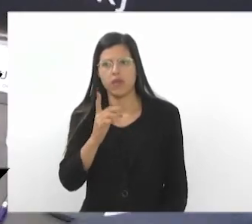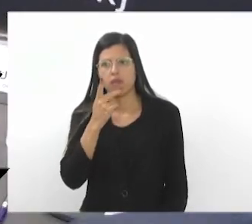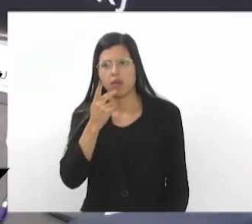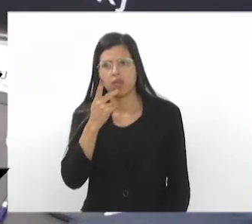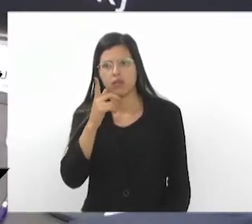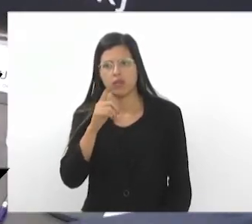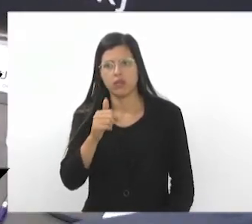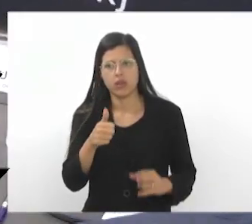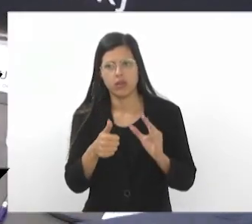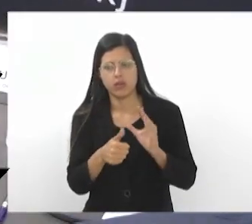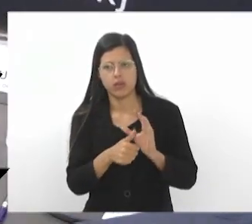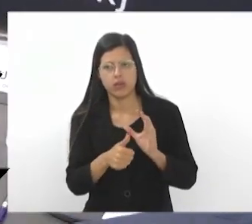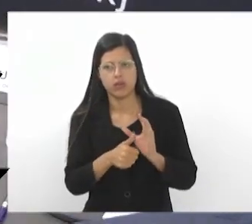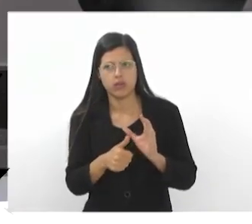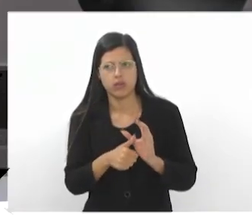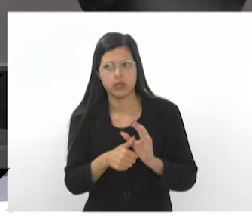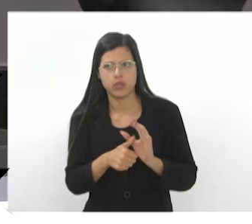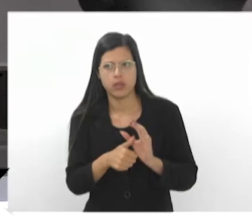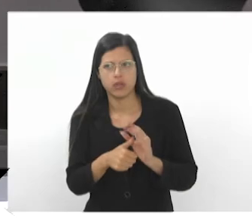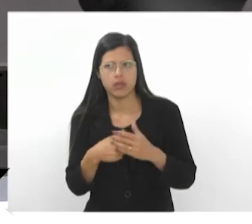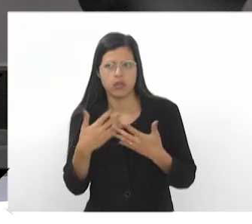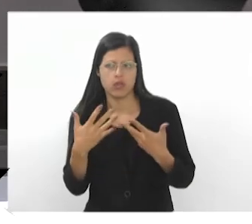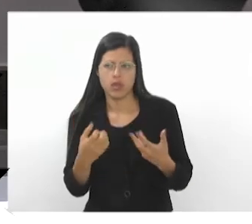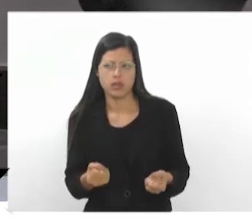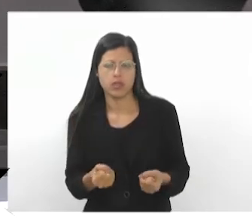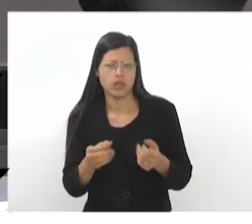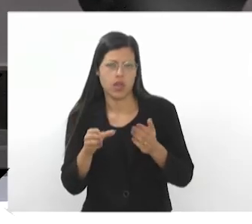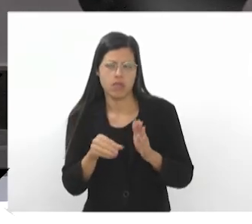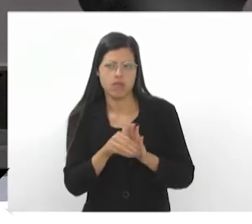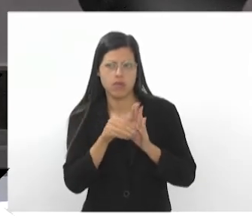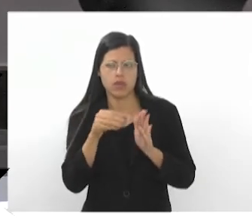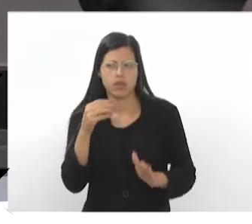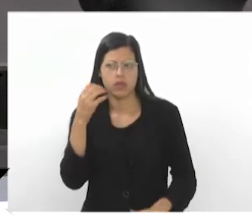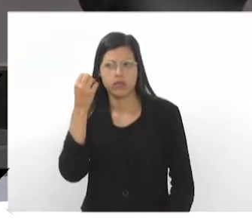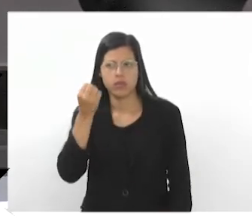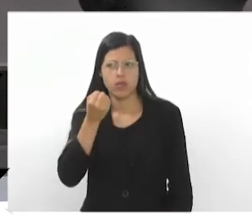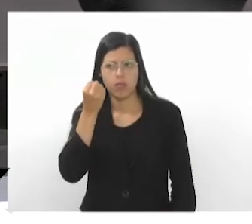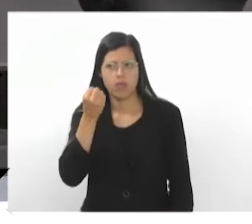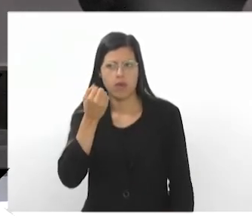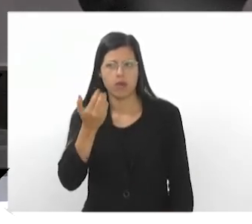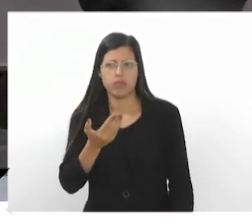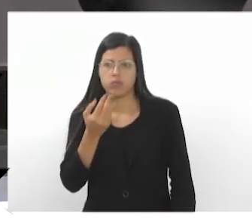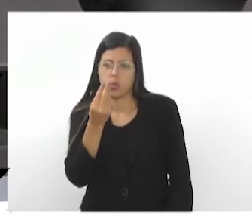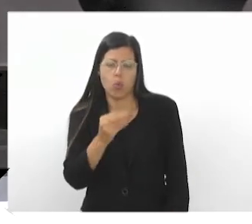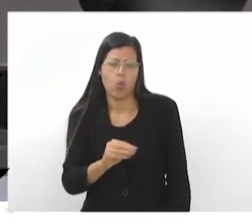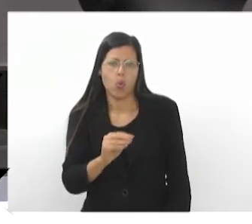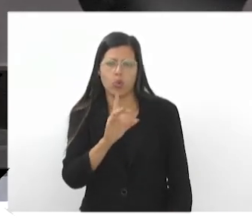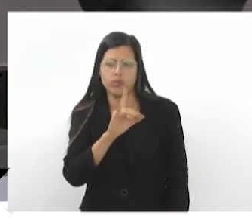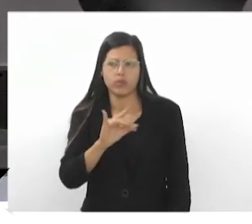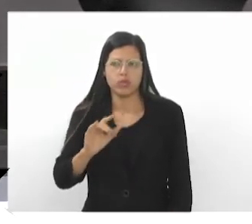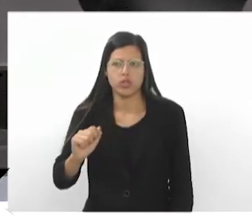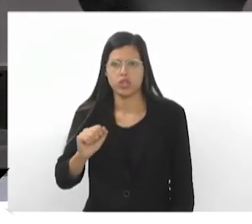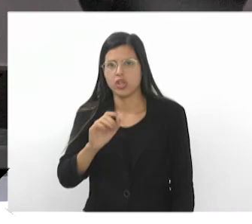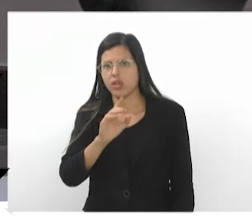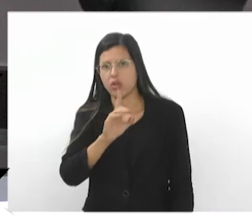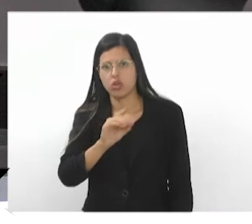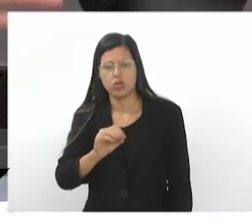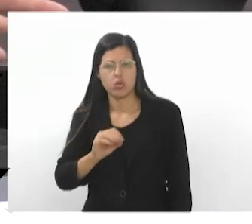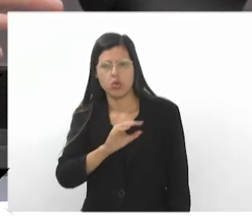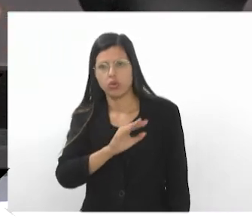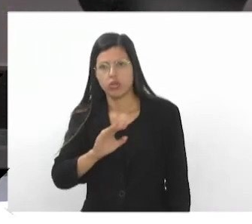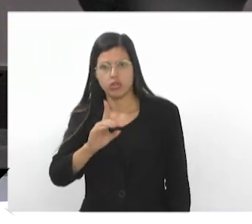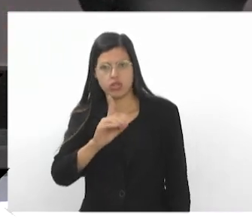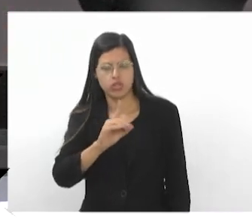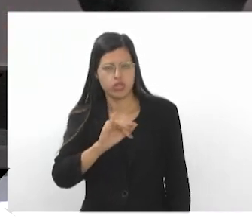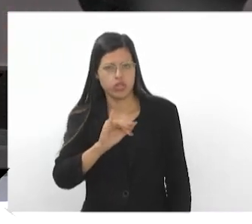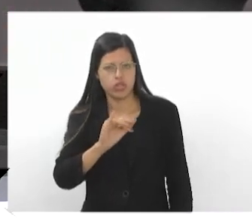tenderia a acatar a emenda do Samuel Malafaia. O senhor está entendendo? O senhor botou genérico, Dia do Diácono. Eu sempre procuro